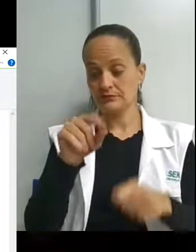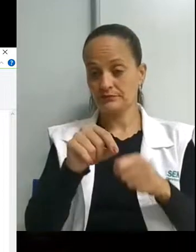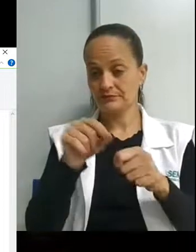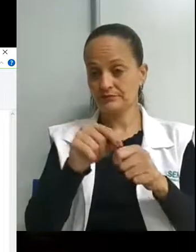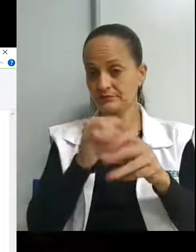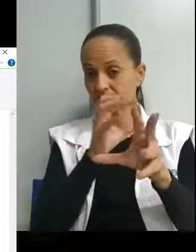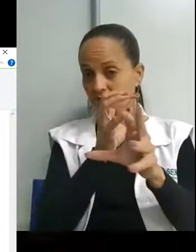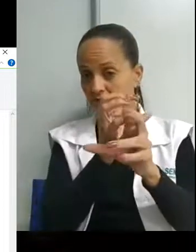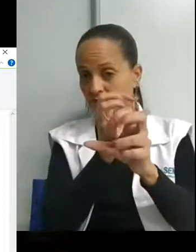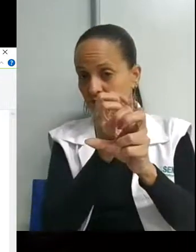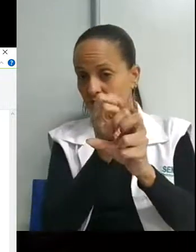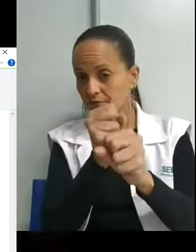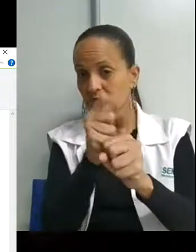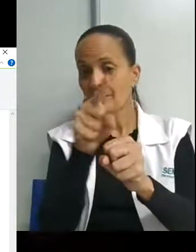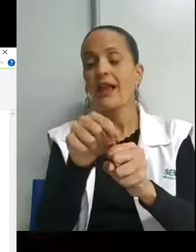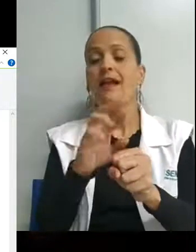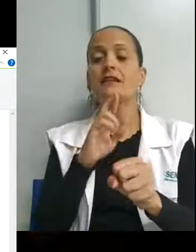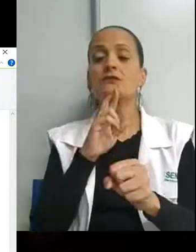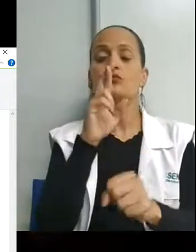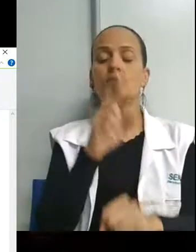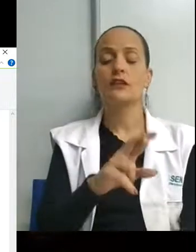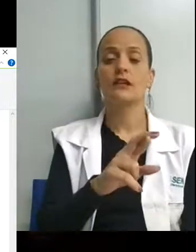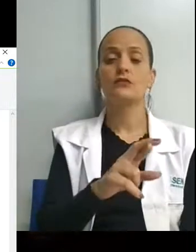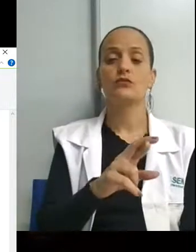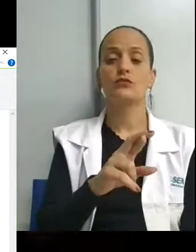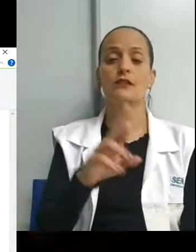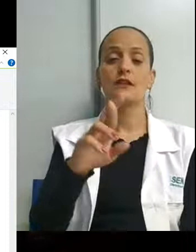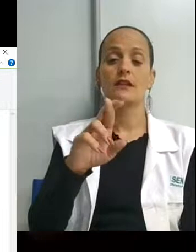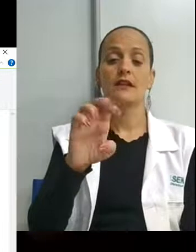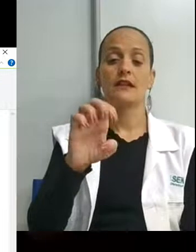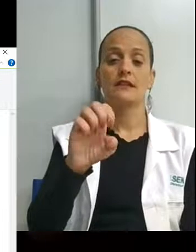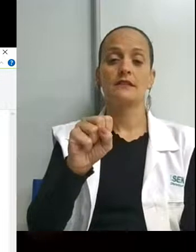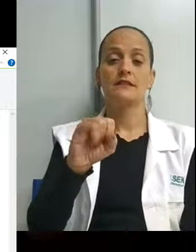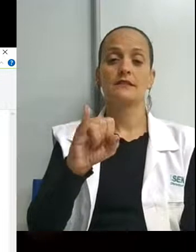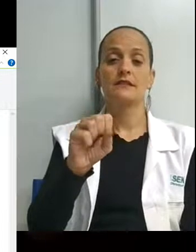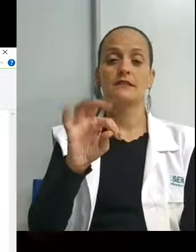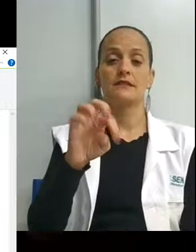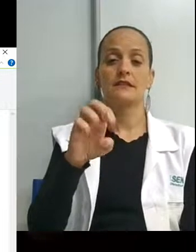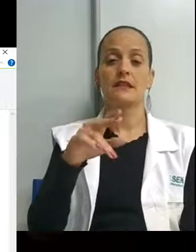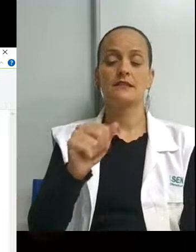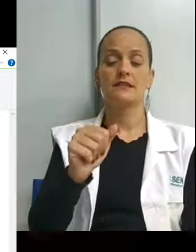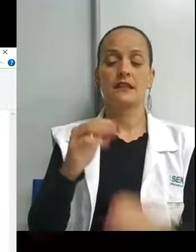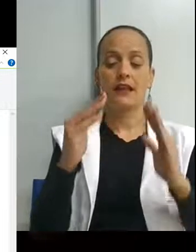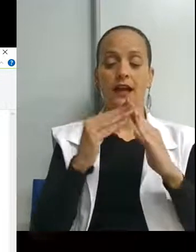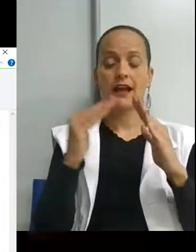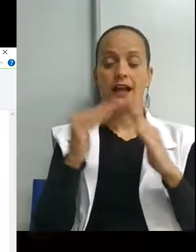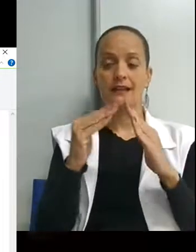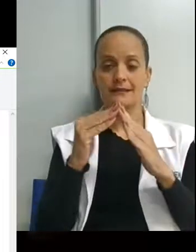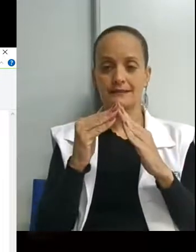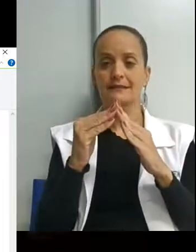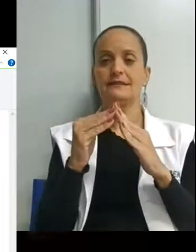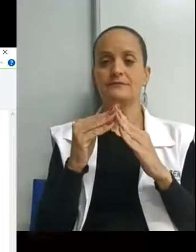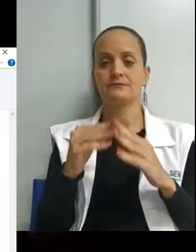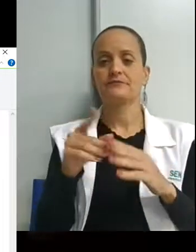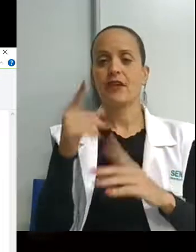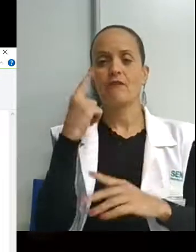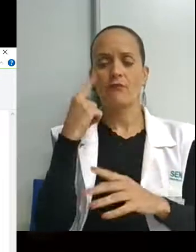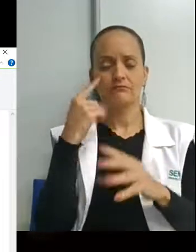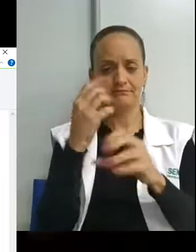quem? Quem que é a resistência da casa, certo? Então, vou fazer a continha aqui. Eu vou fazer a multiplicação